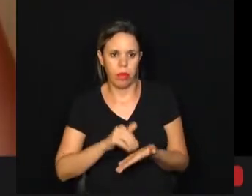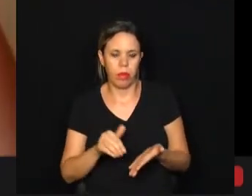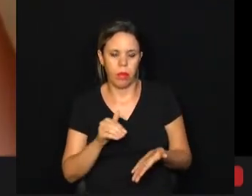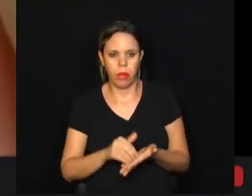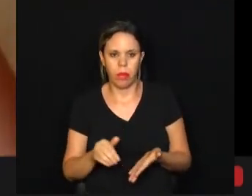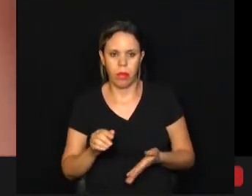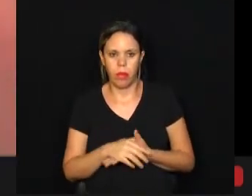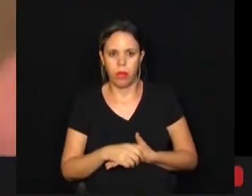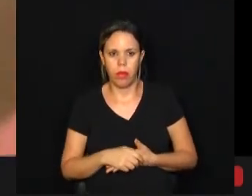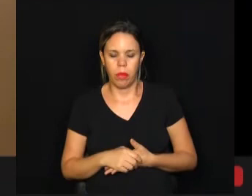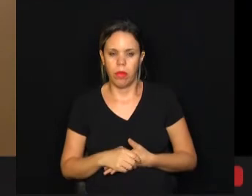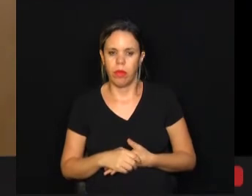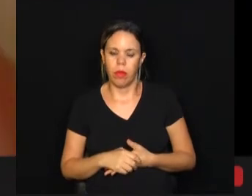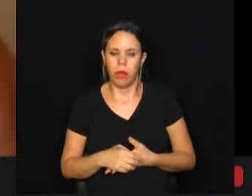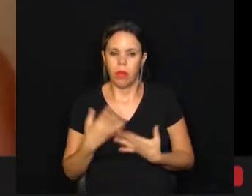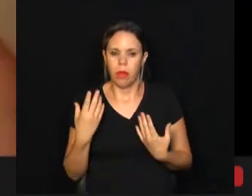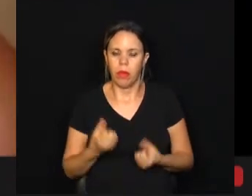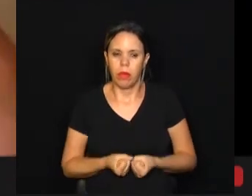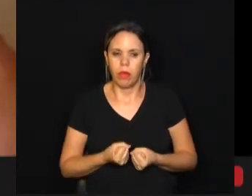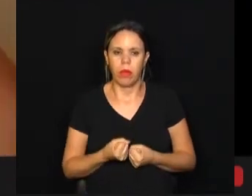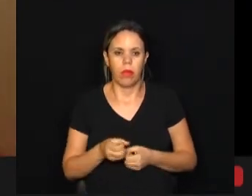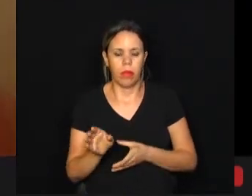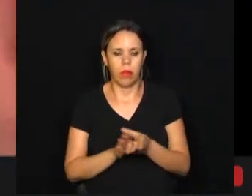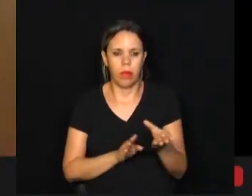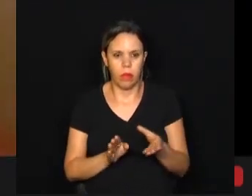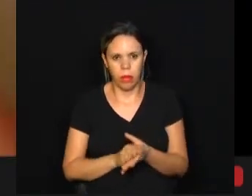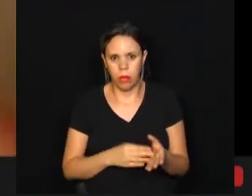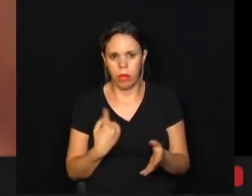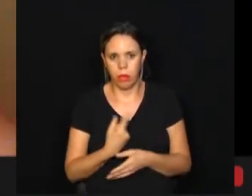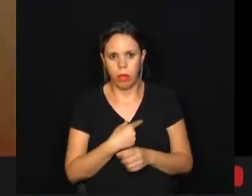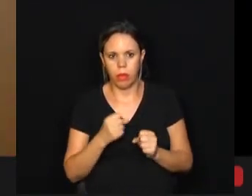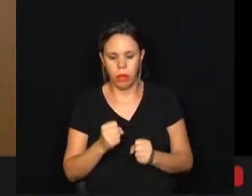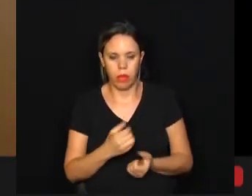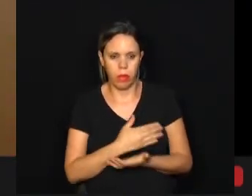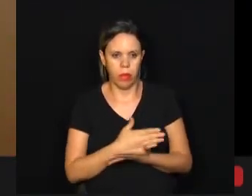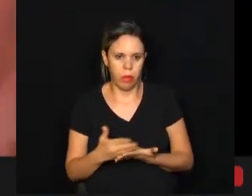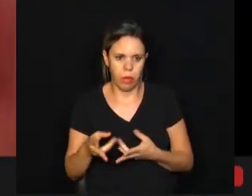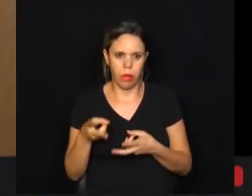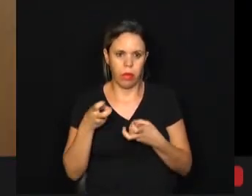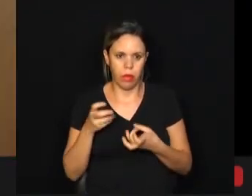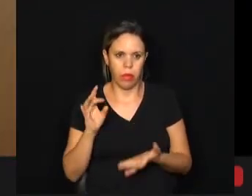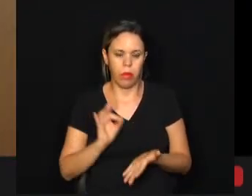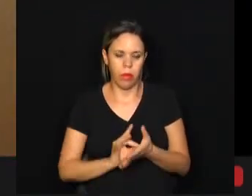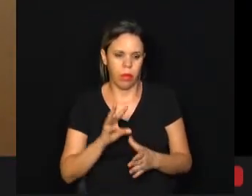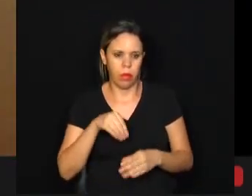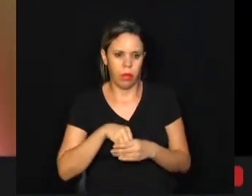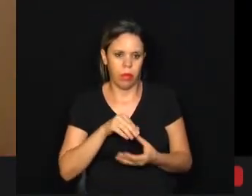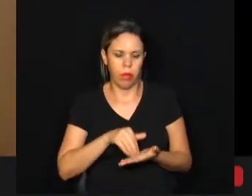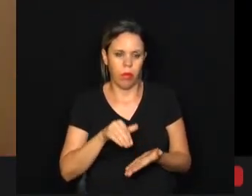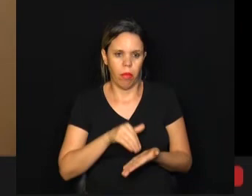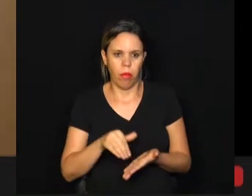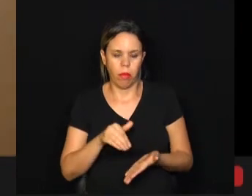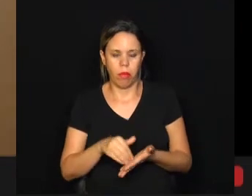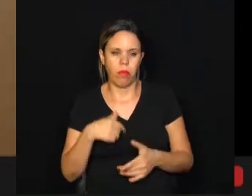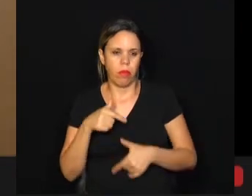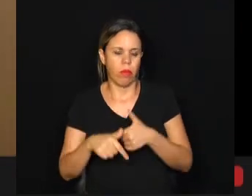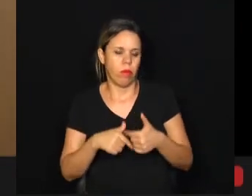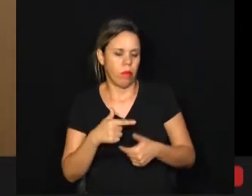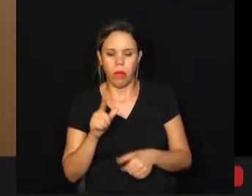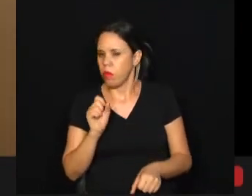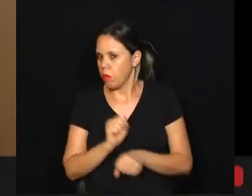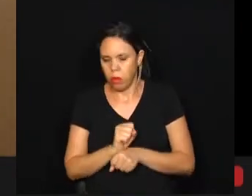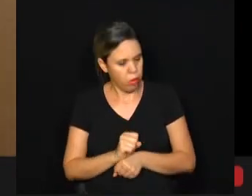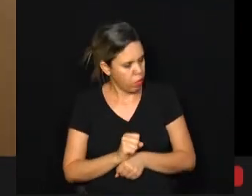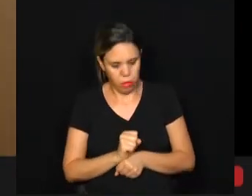é empossar os conselheiros, para que a gente possa começar a oficializar isso dentro da Secretaria. Mas como o trabalho não para,